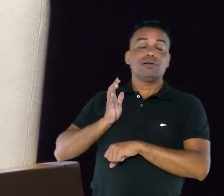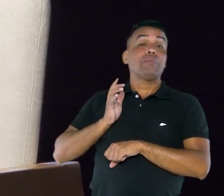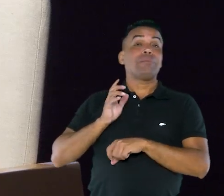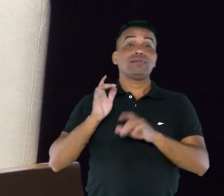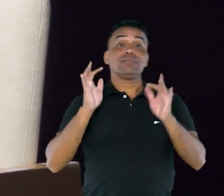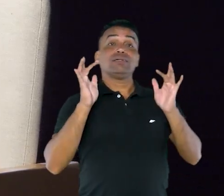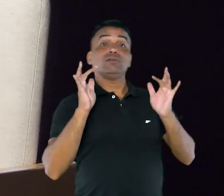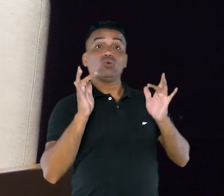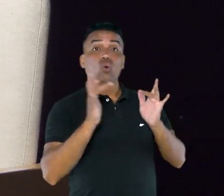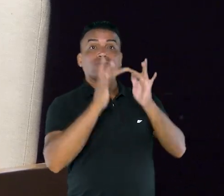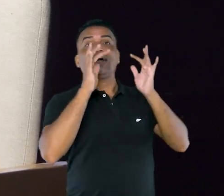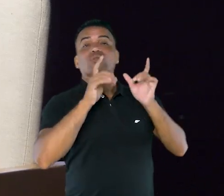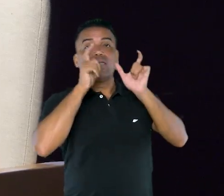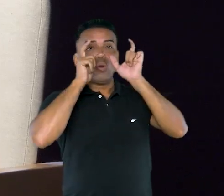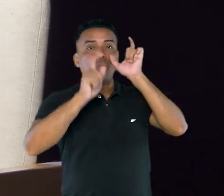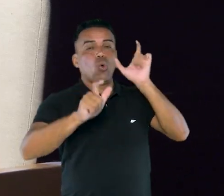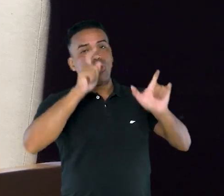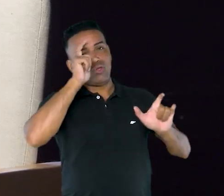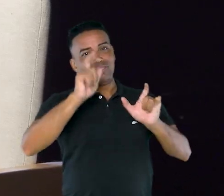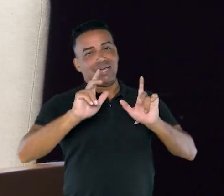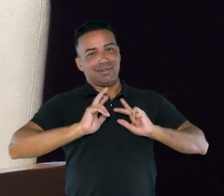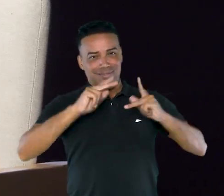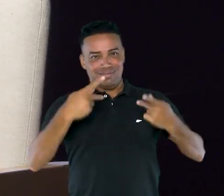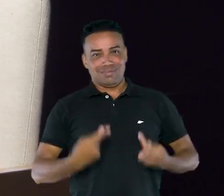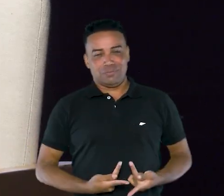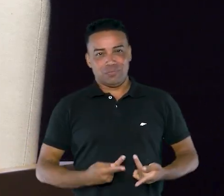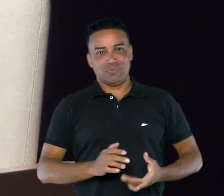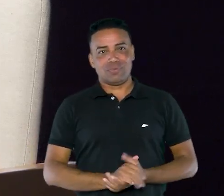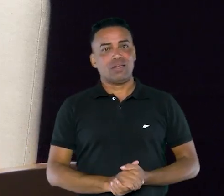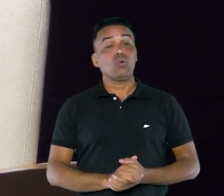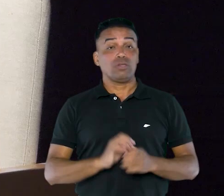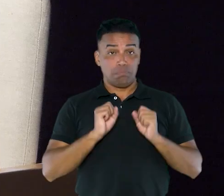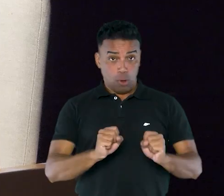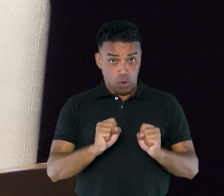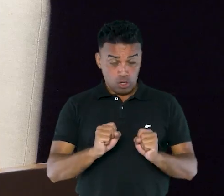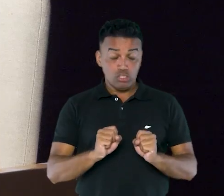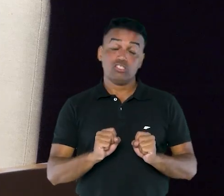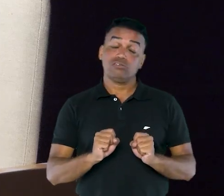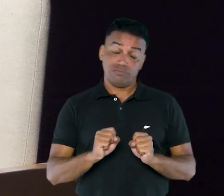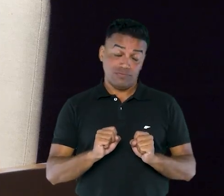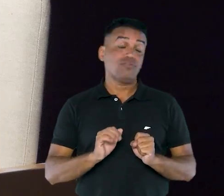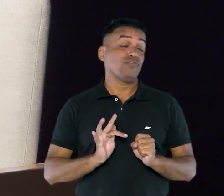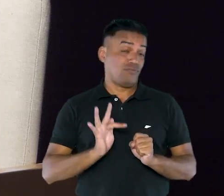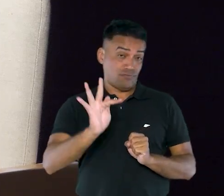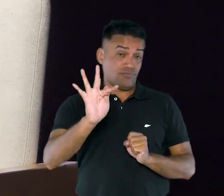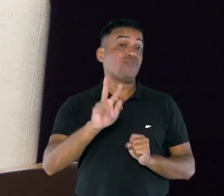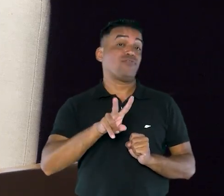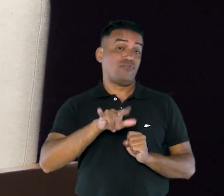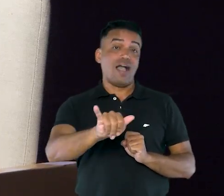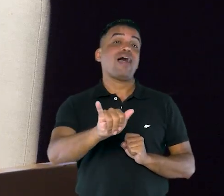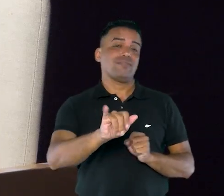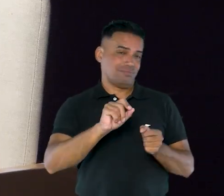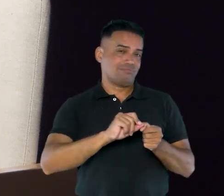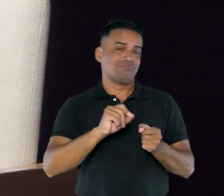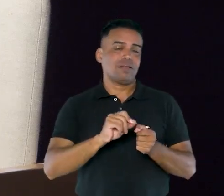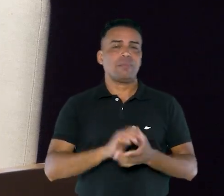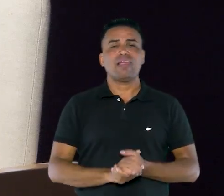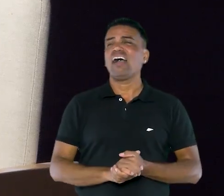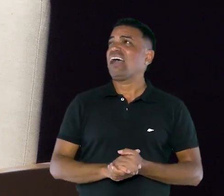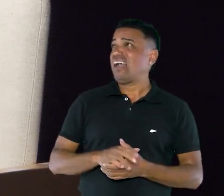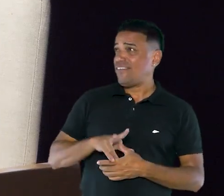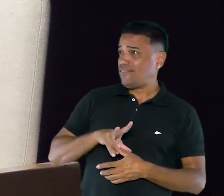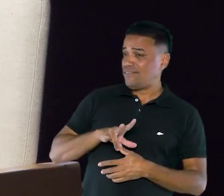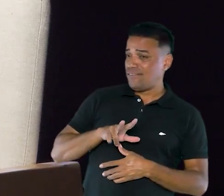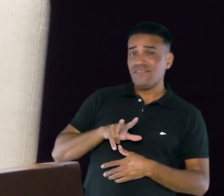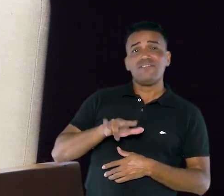também. Então, é aquela ideia de que o que pode ser feito, vai ser feito. E a gente precisa tomar muito cuidado com isso. Porque a gente